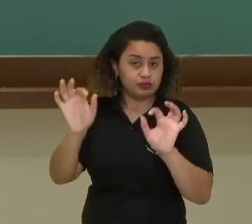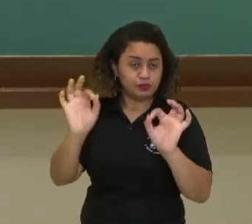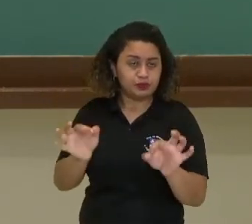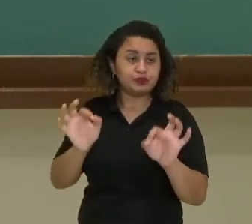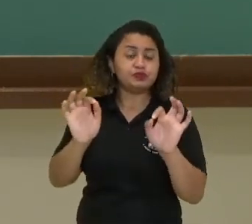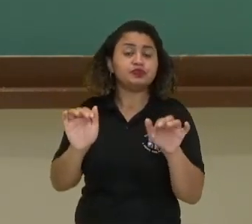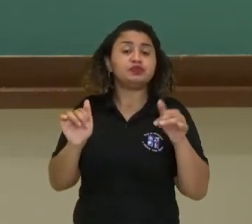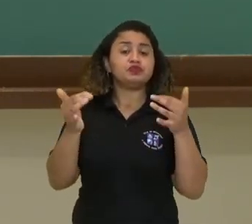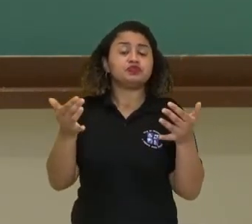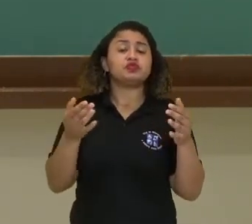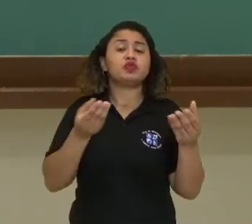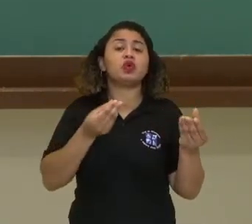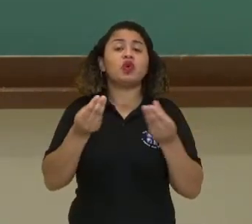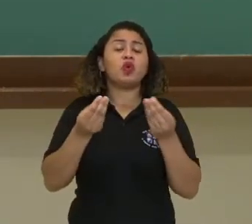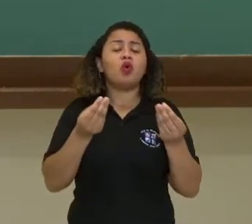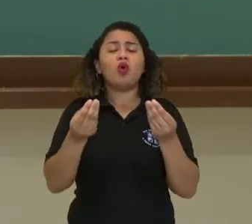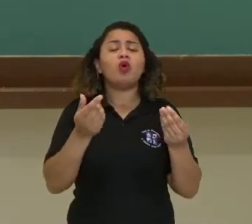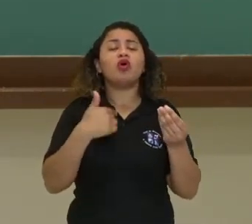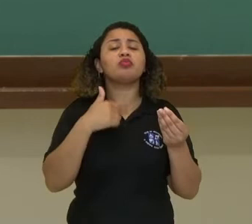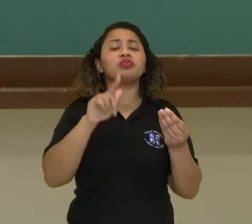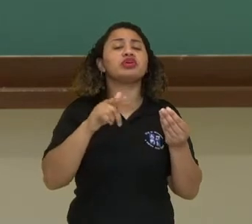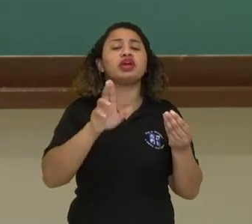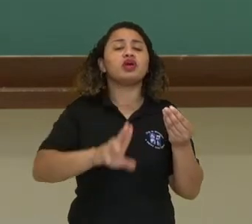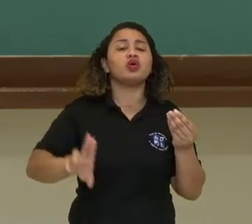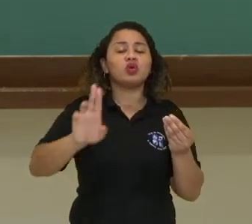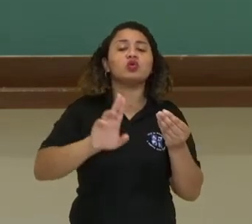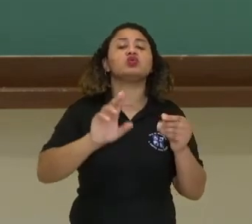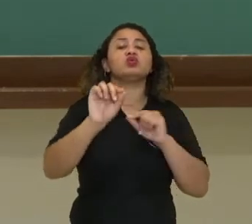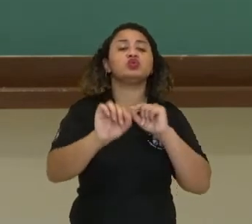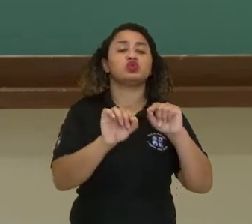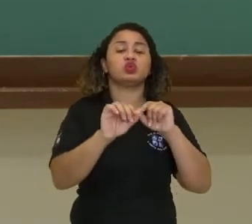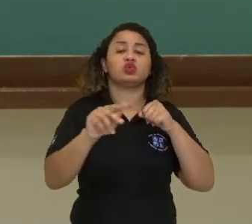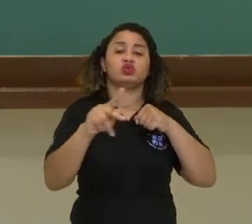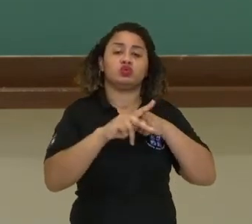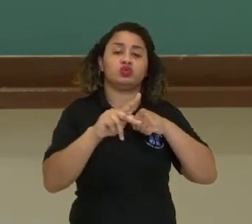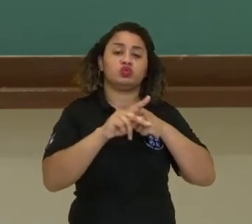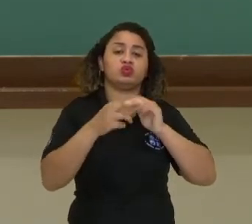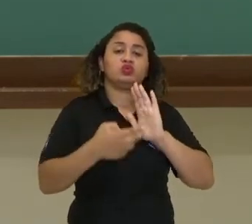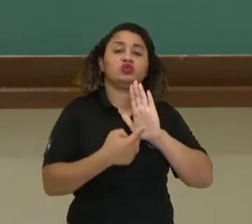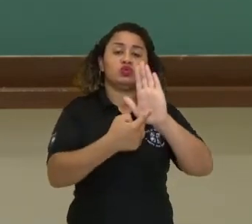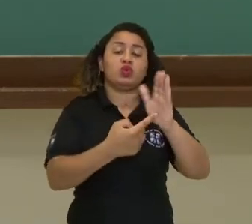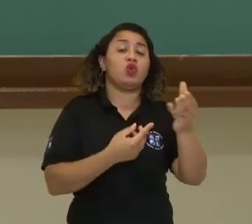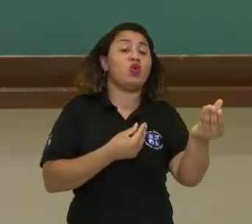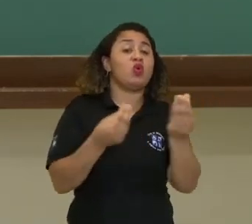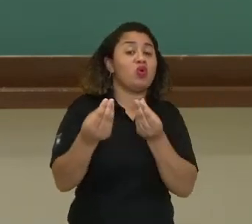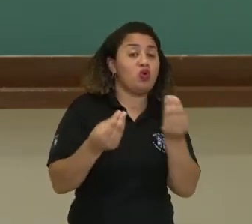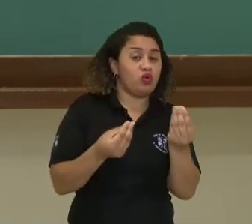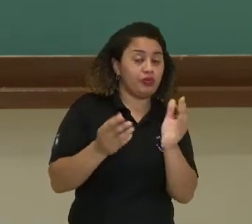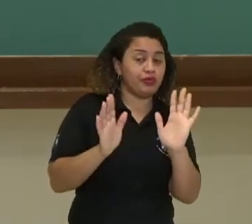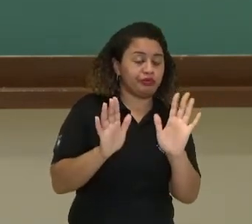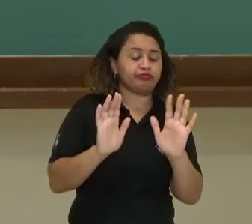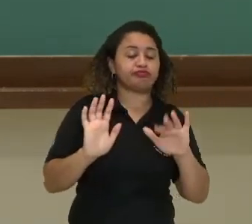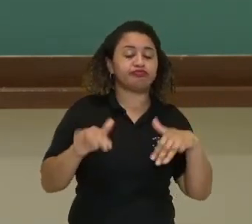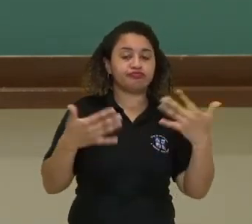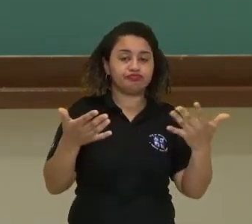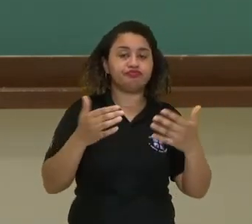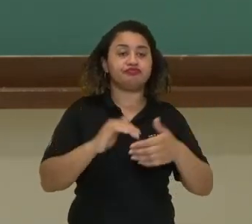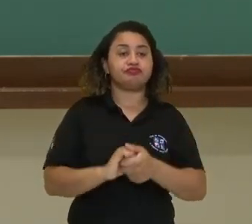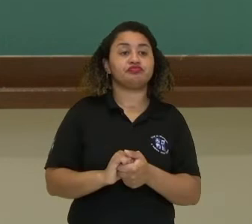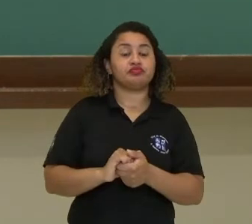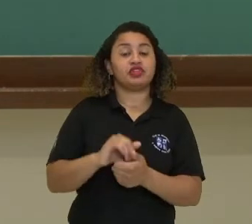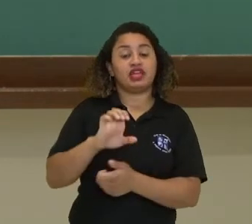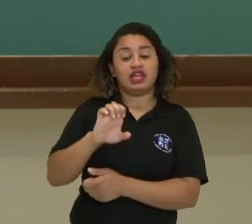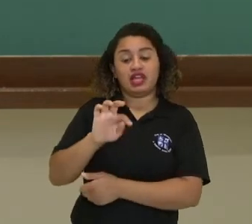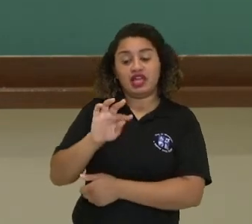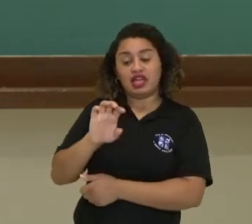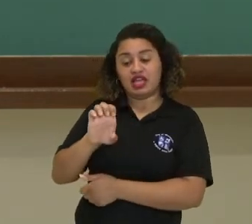pessoa. Como que funciona o esquema dos pronomes demonstrativos? O